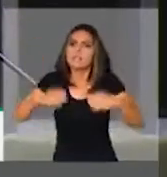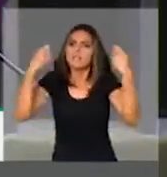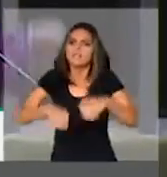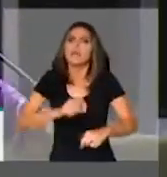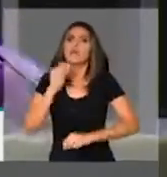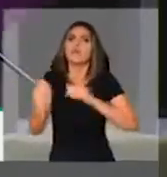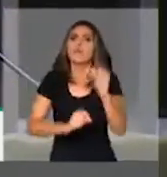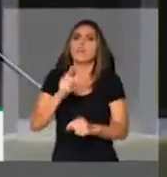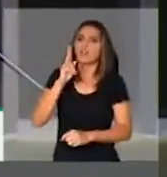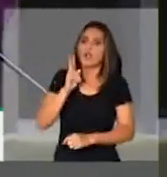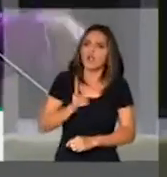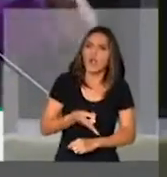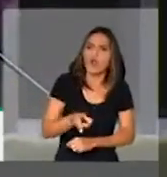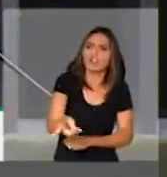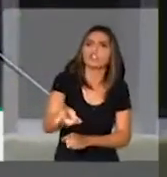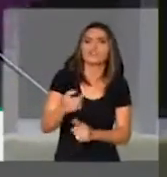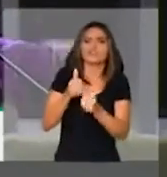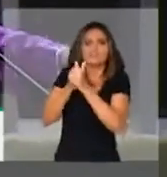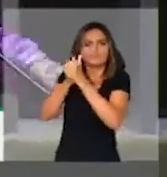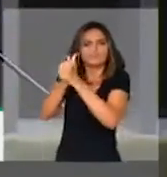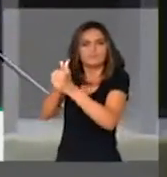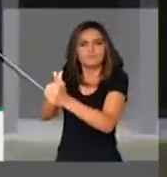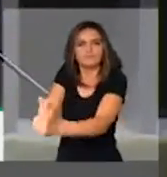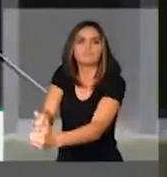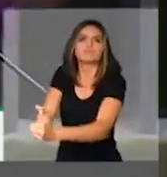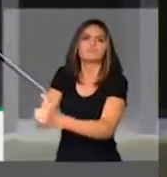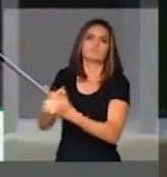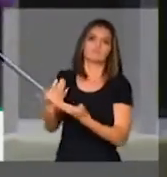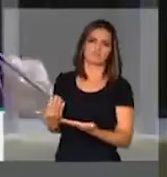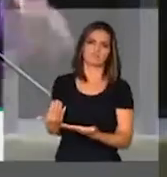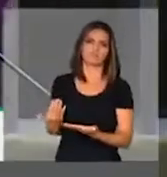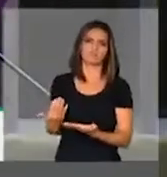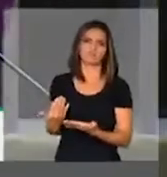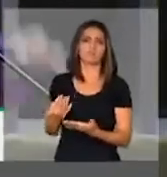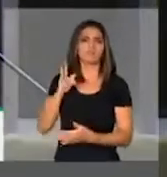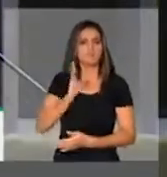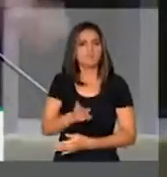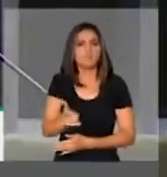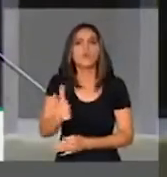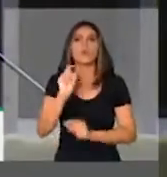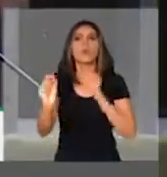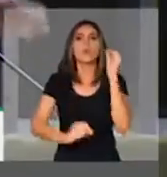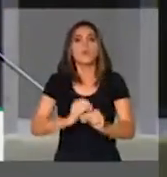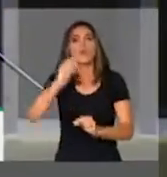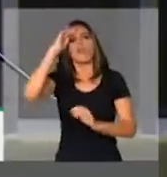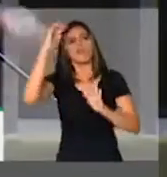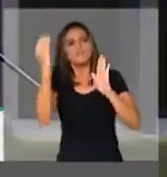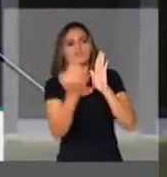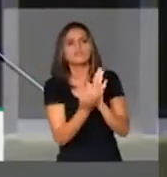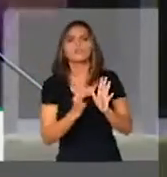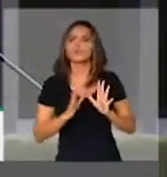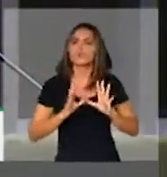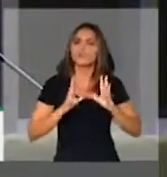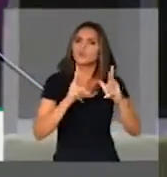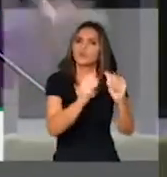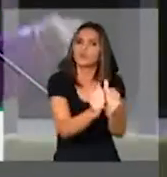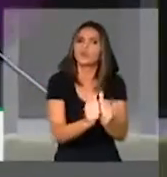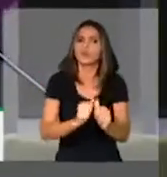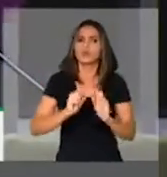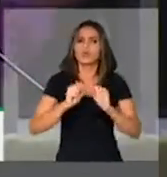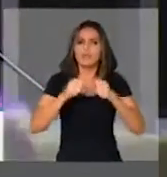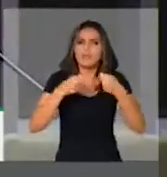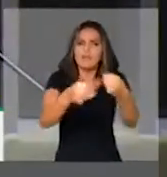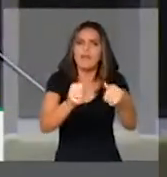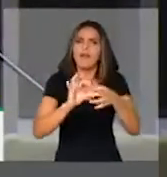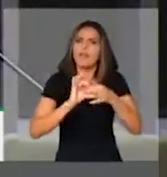preciso continuar seguindo essa trajetória, é preciso continuar seguindo esse caminho da